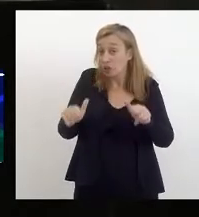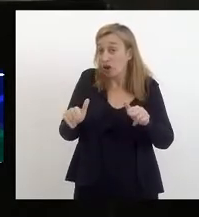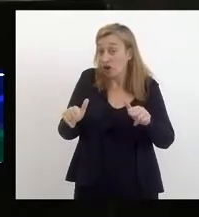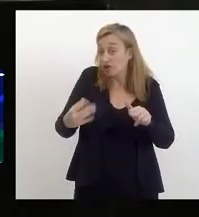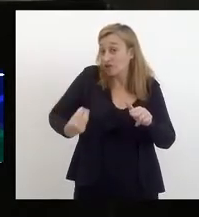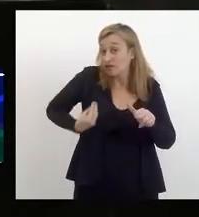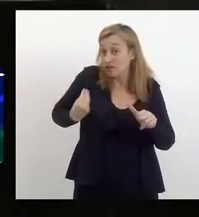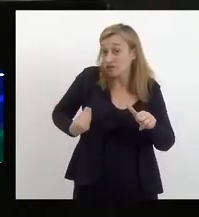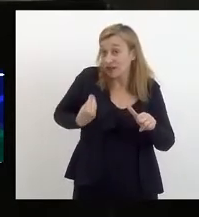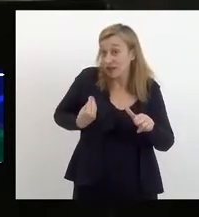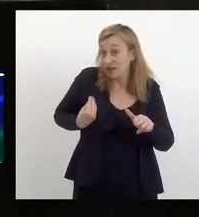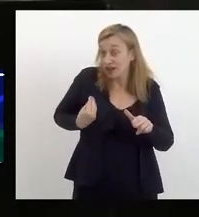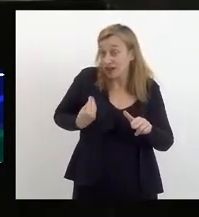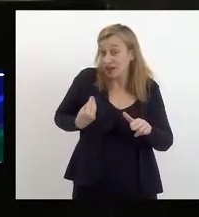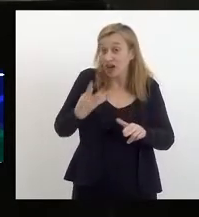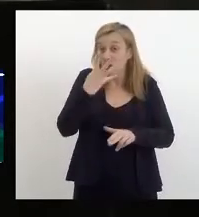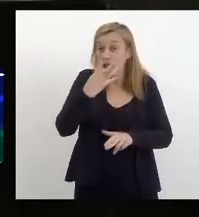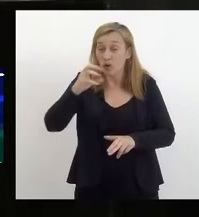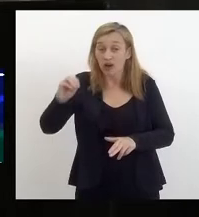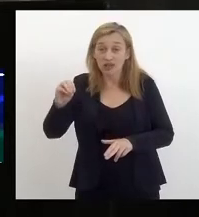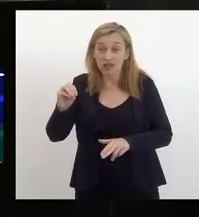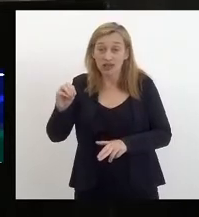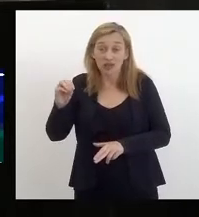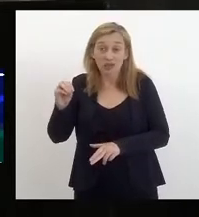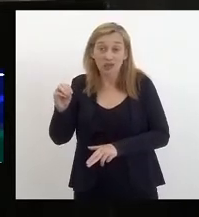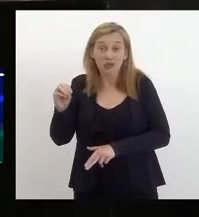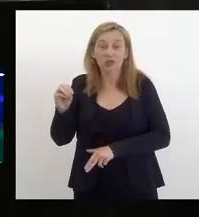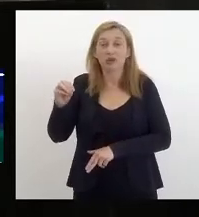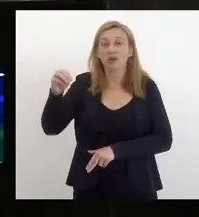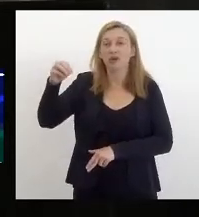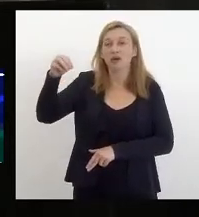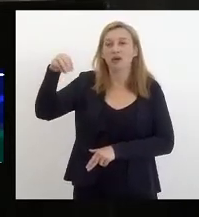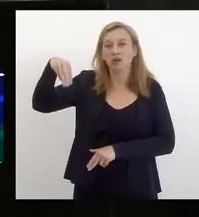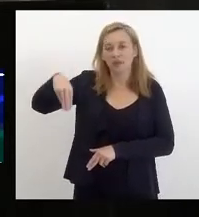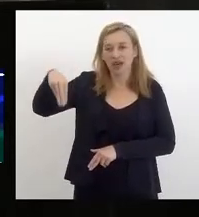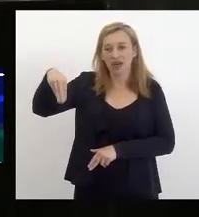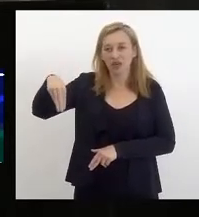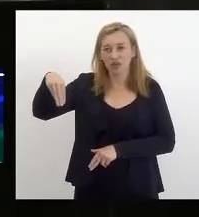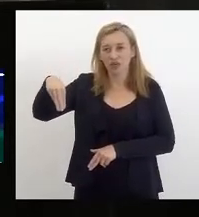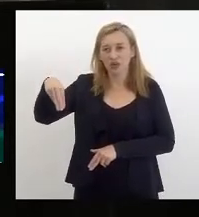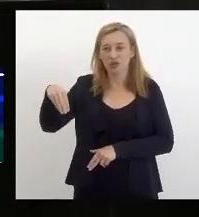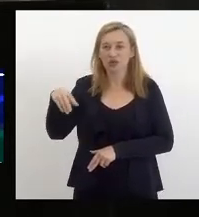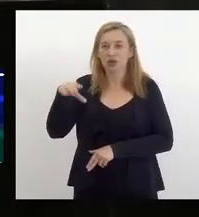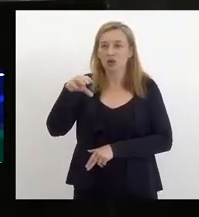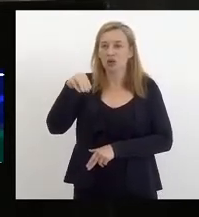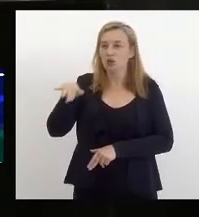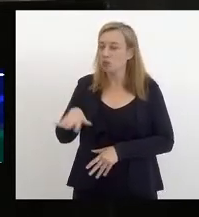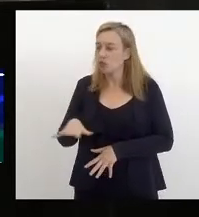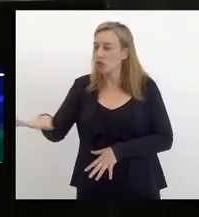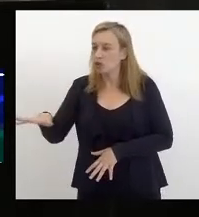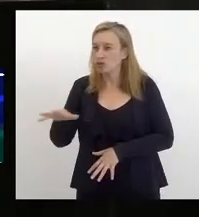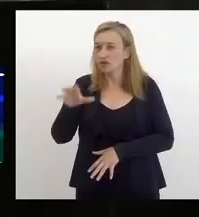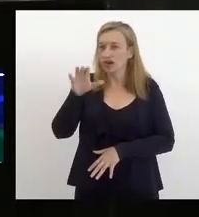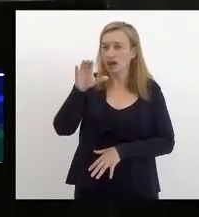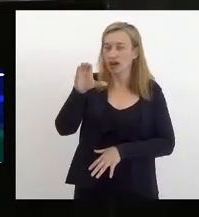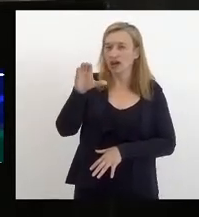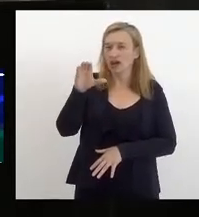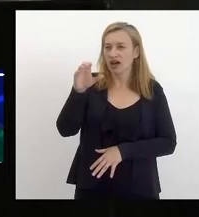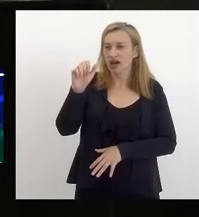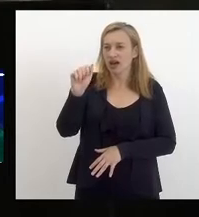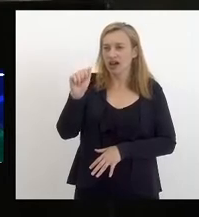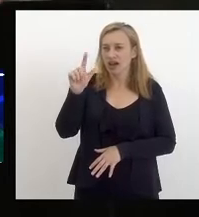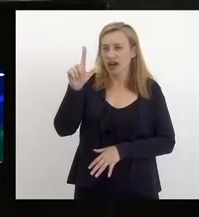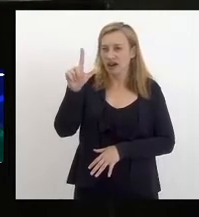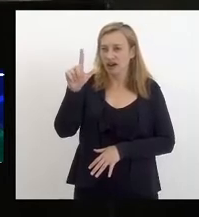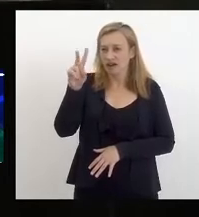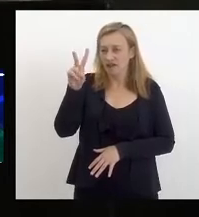de viver a 400 metros da linha 300 metros dali no Morro do Cavalão o ano novo do Estado as